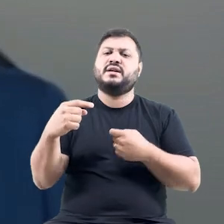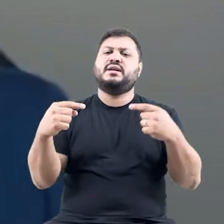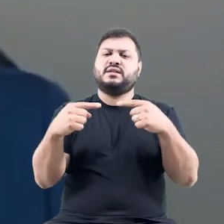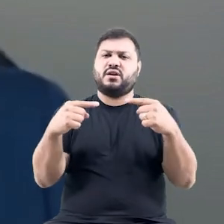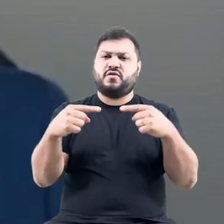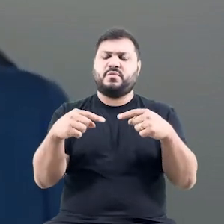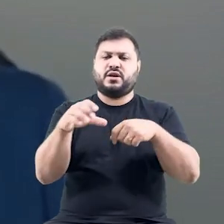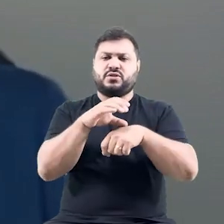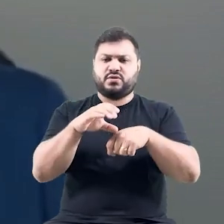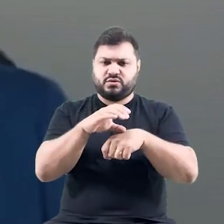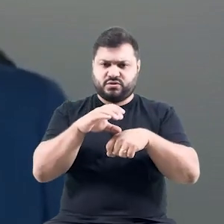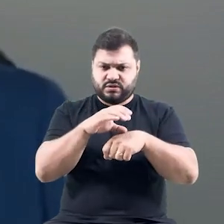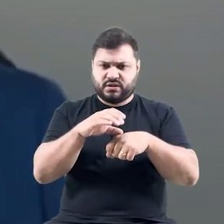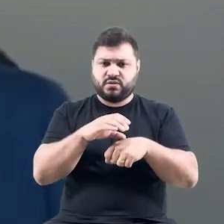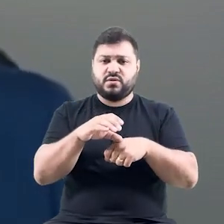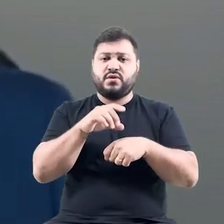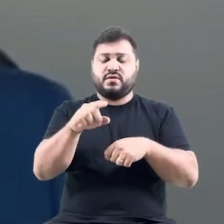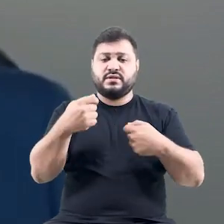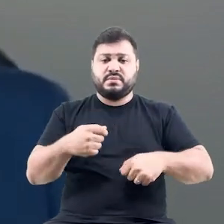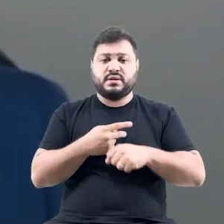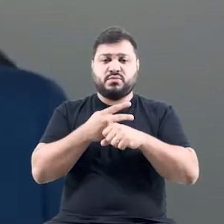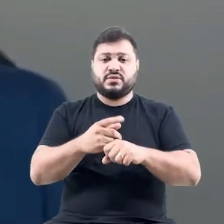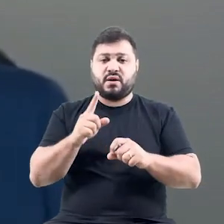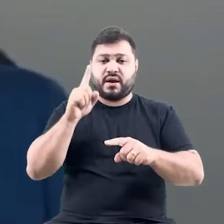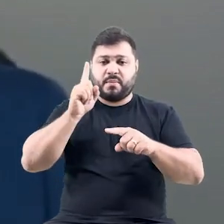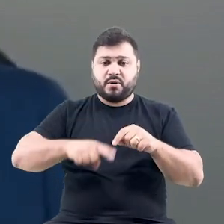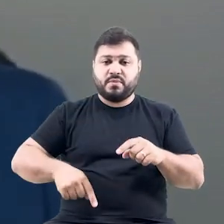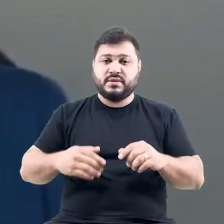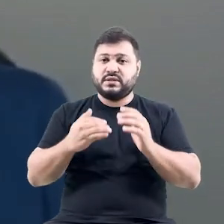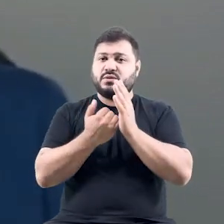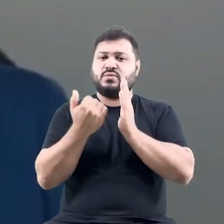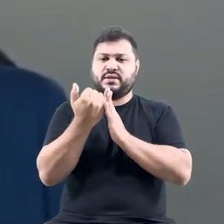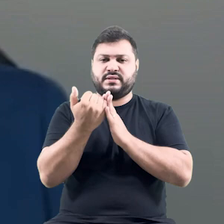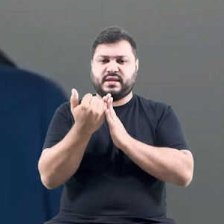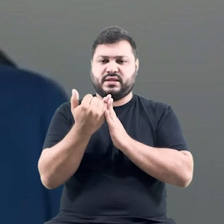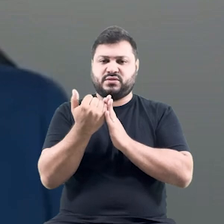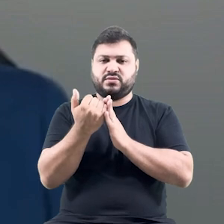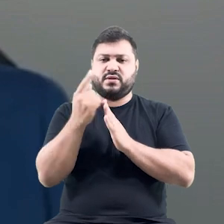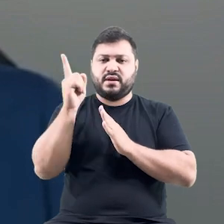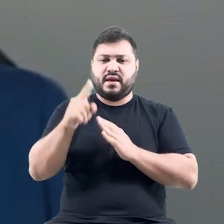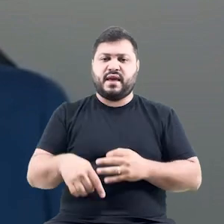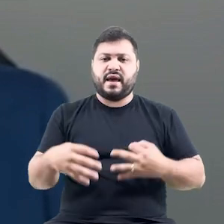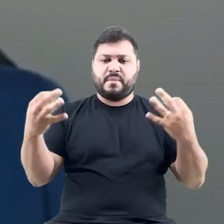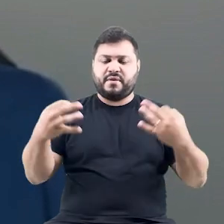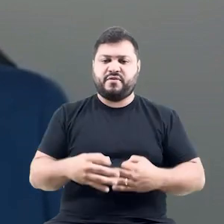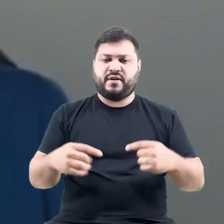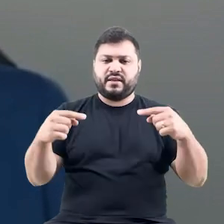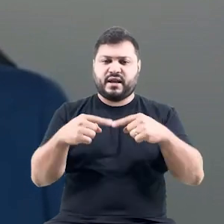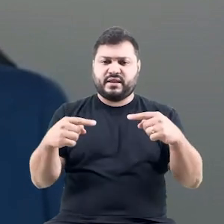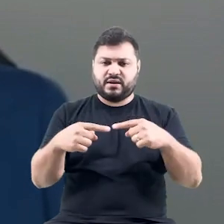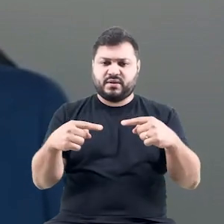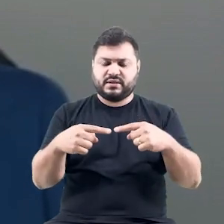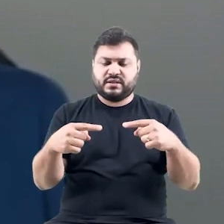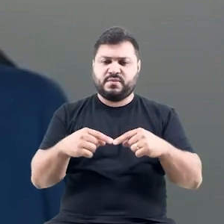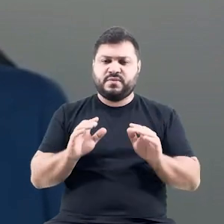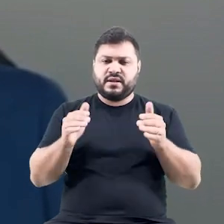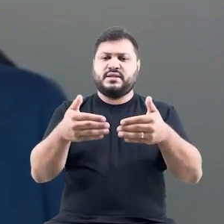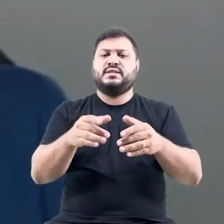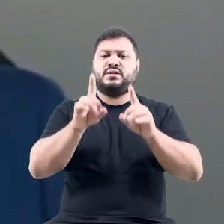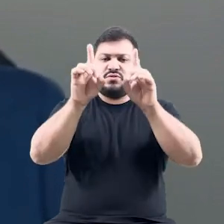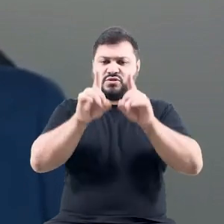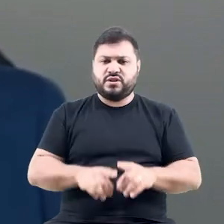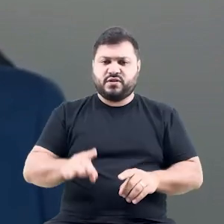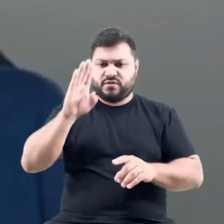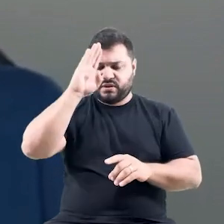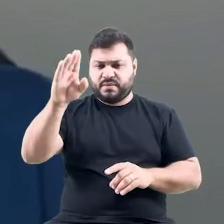está em conformidade com a Constituição. O que você tem que buscar é a proibição do excesso. É a perfeita adequação dessa restrição